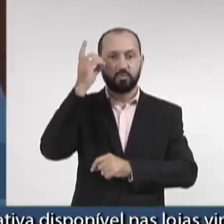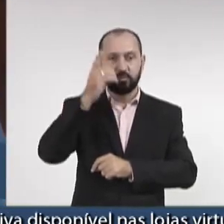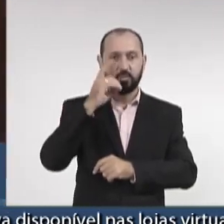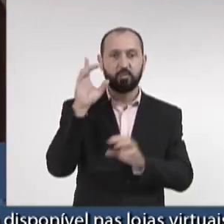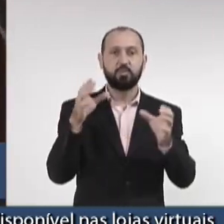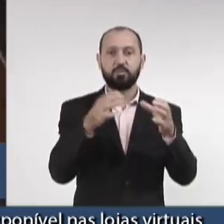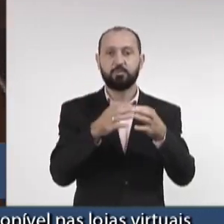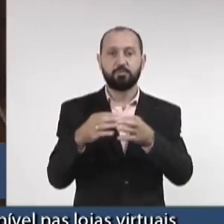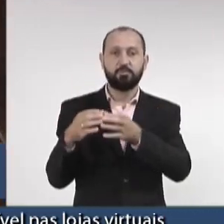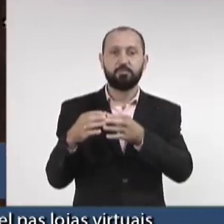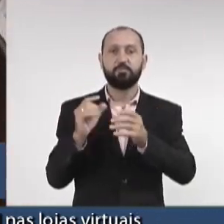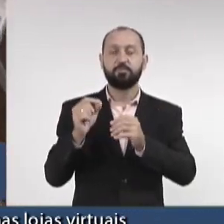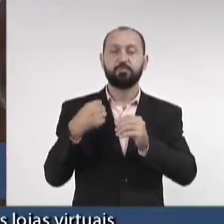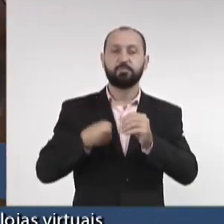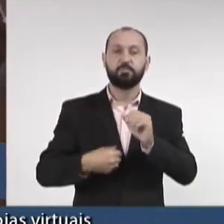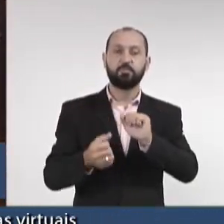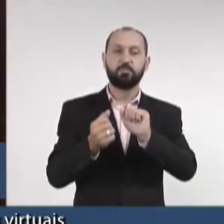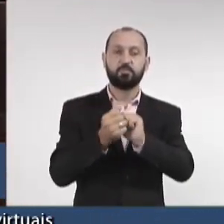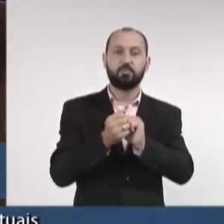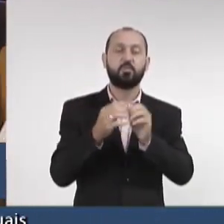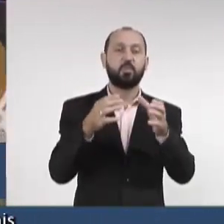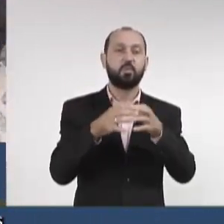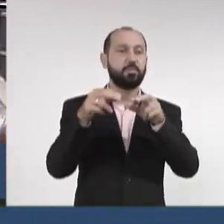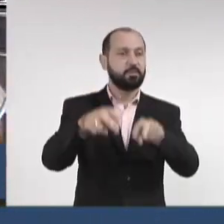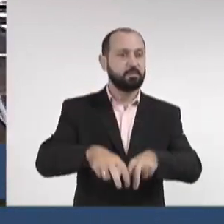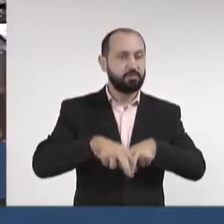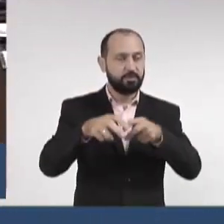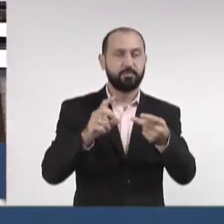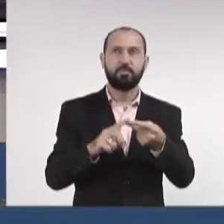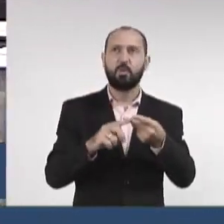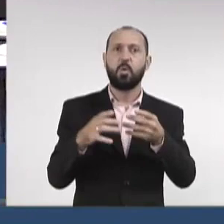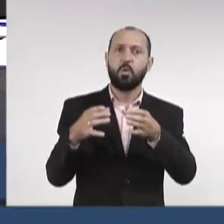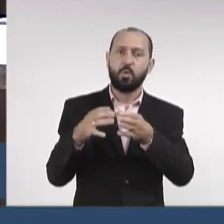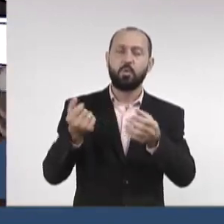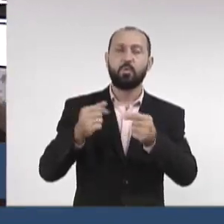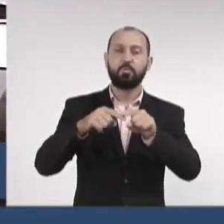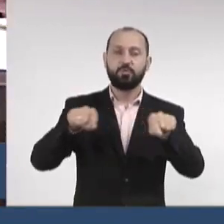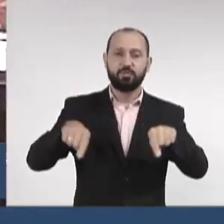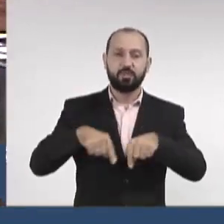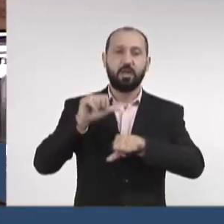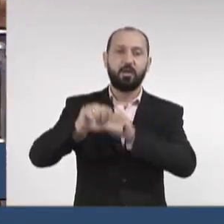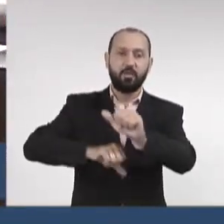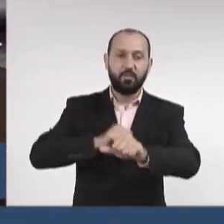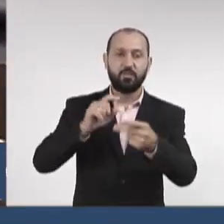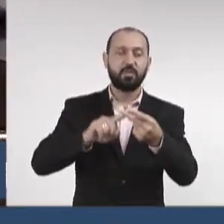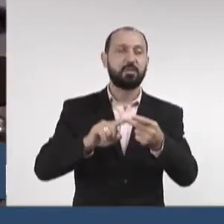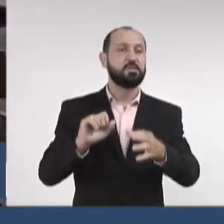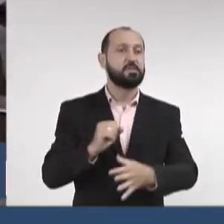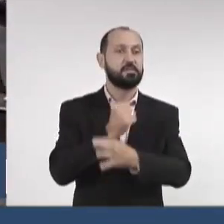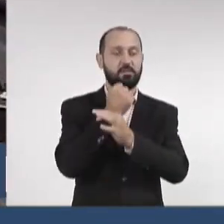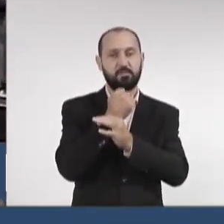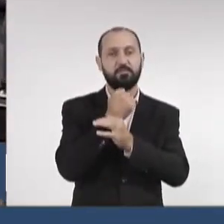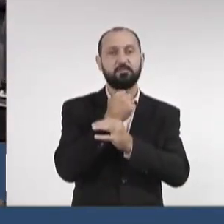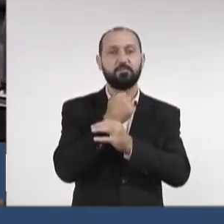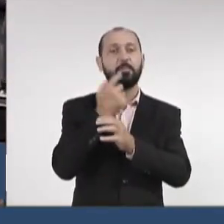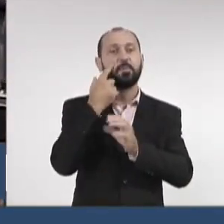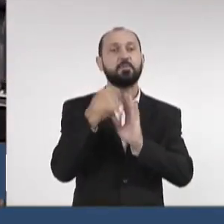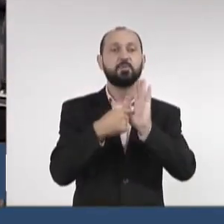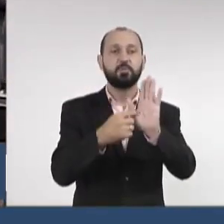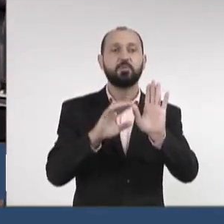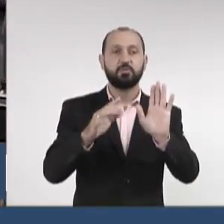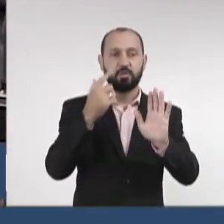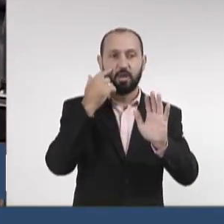campo, precisam ser responsabilizados. E, para terminar, senhor presidente, eu tive acesso a